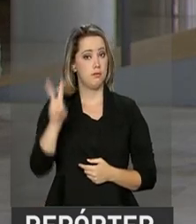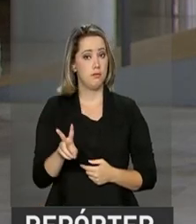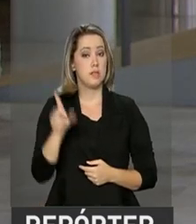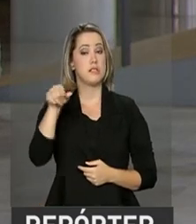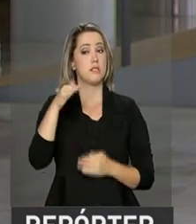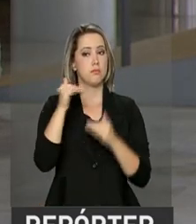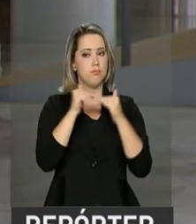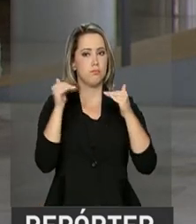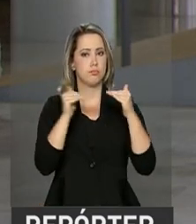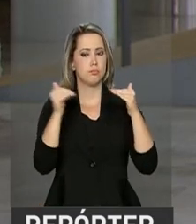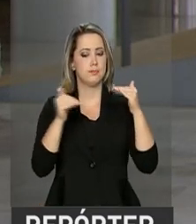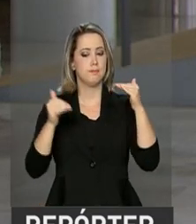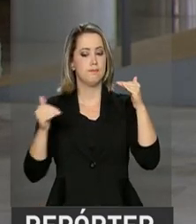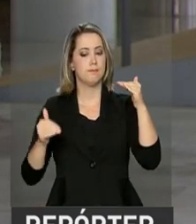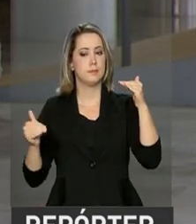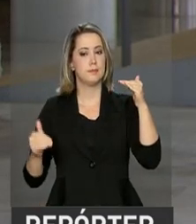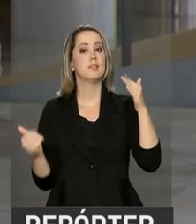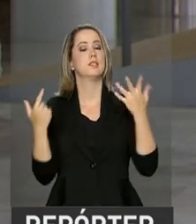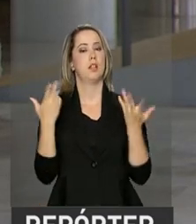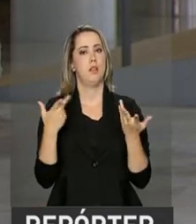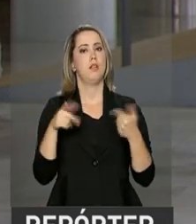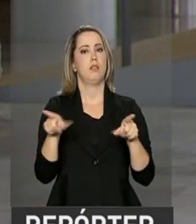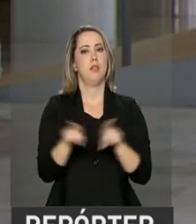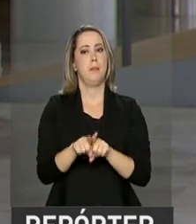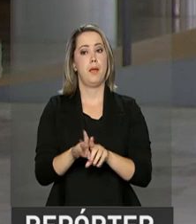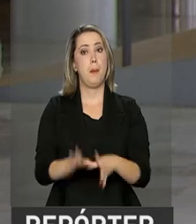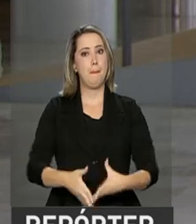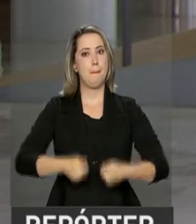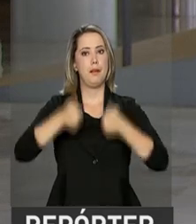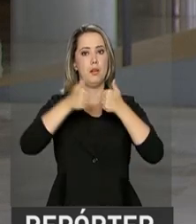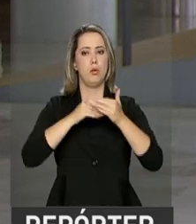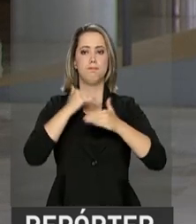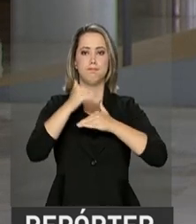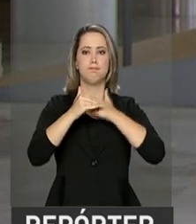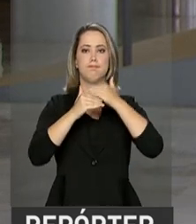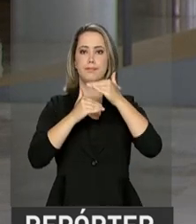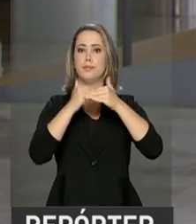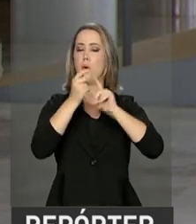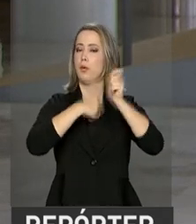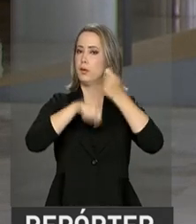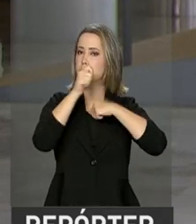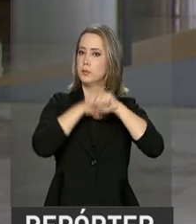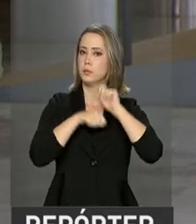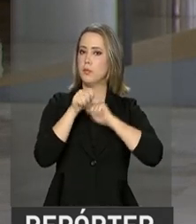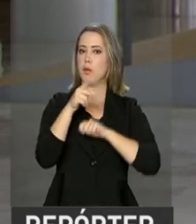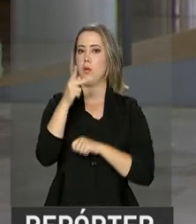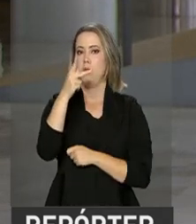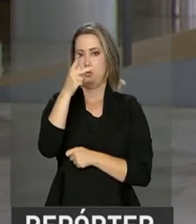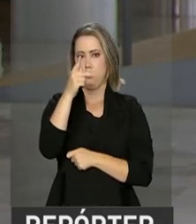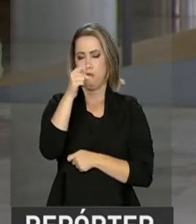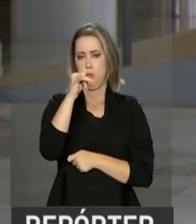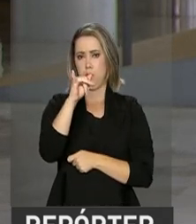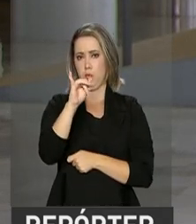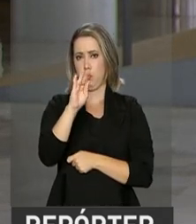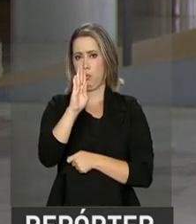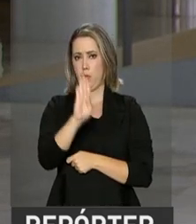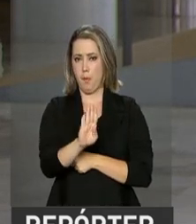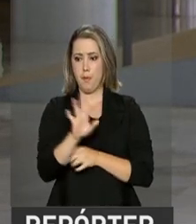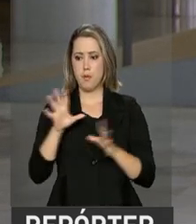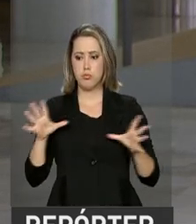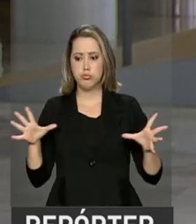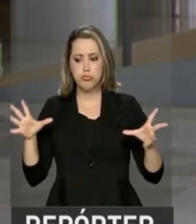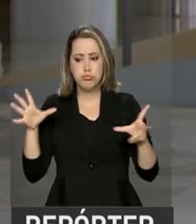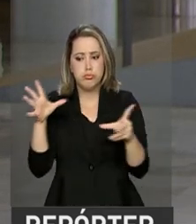reduzida. E houve melhora também na expectativa de crescimento da economia. O Produto Interno Bruto, o PIB, que é a soma de todas